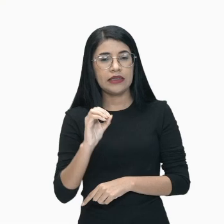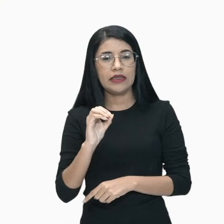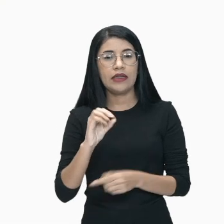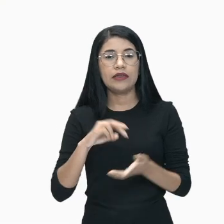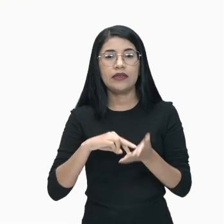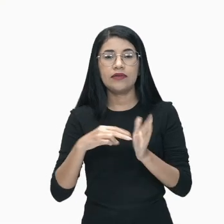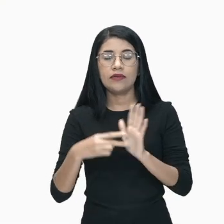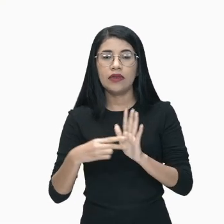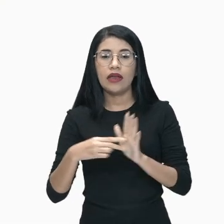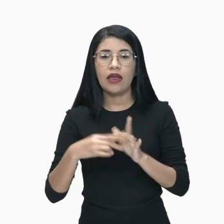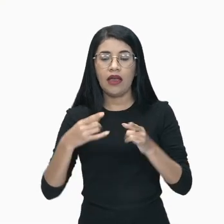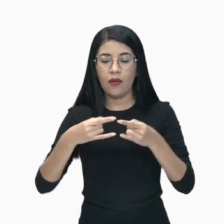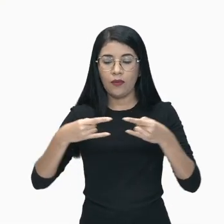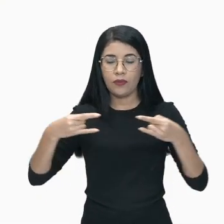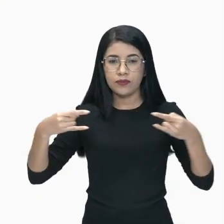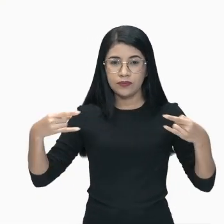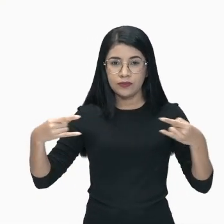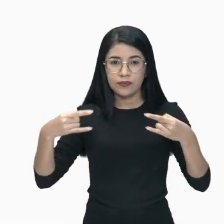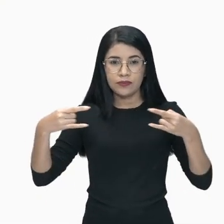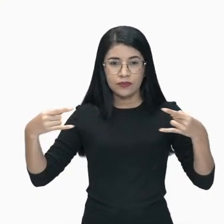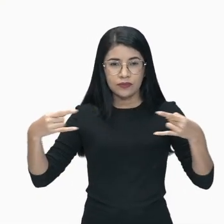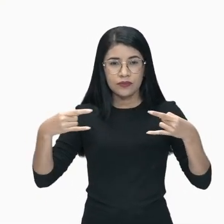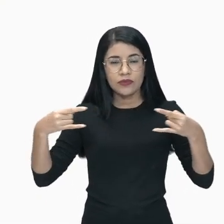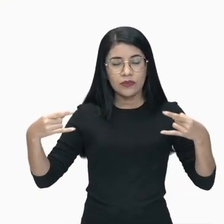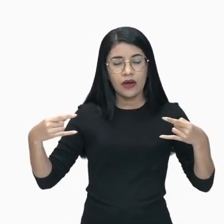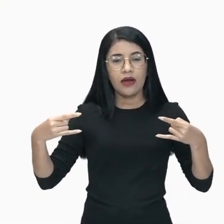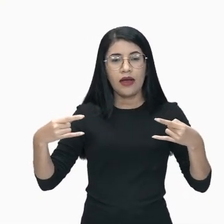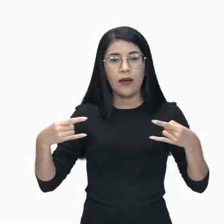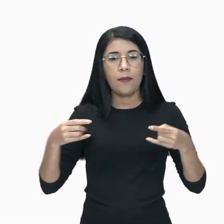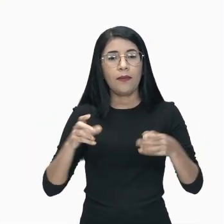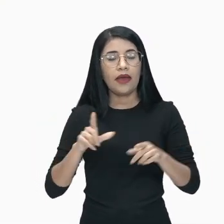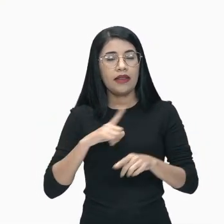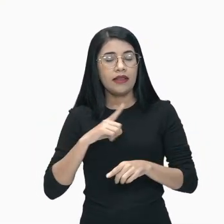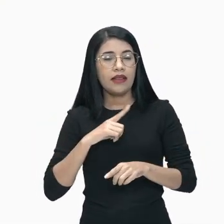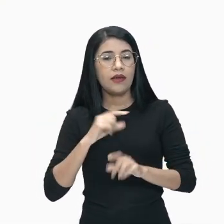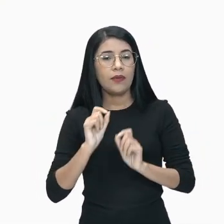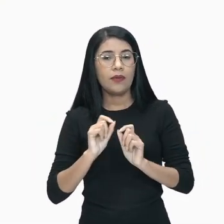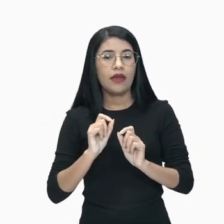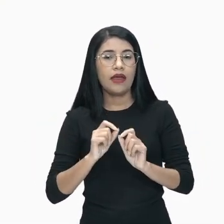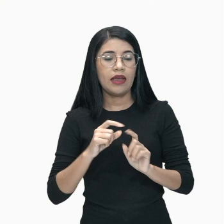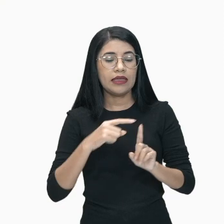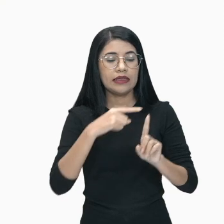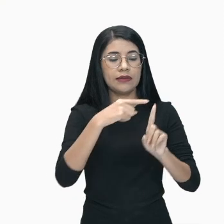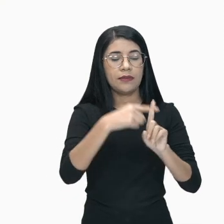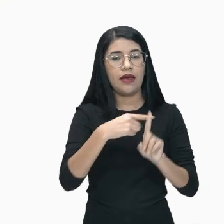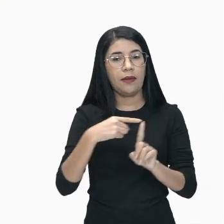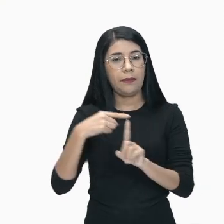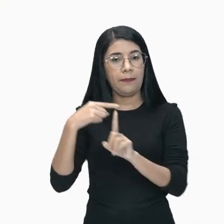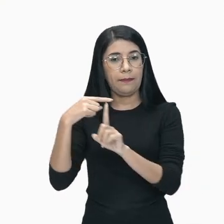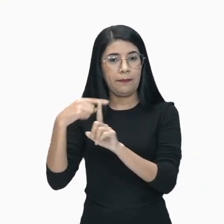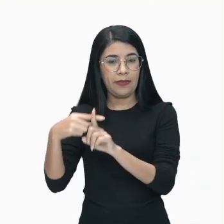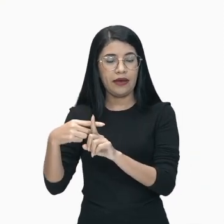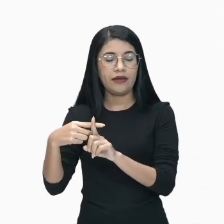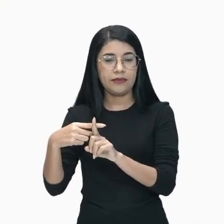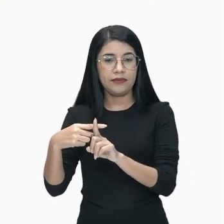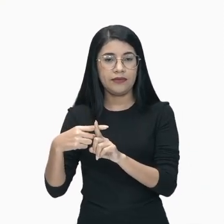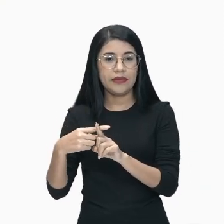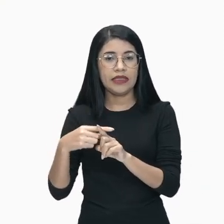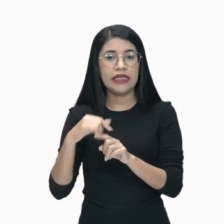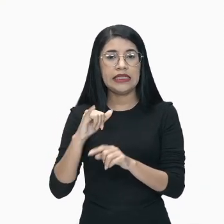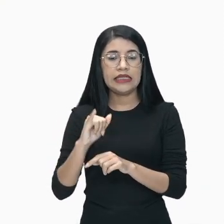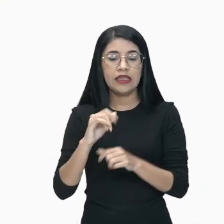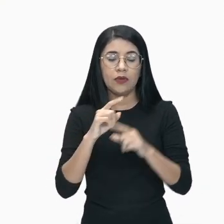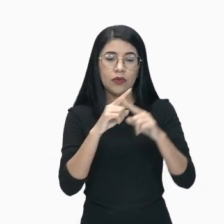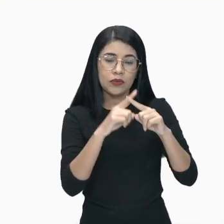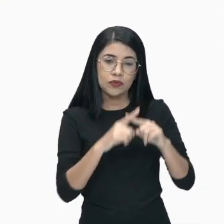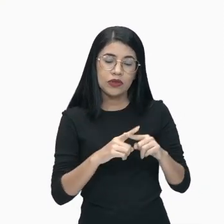força é de repulsão, porque aí eu vou ter cargas de mesmo sinal, tá, pessoal? Veja só, se eu multiplico dois